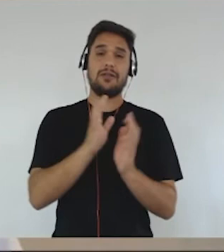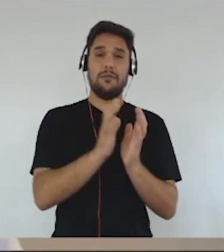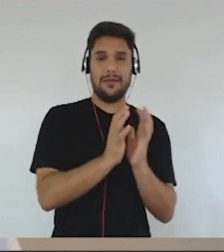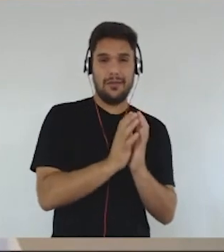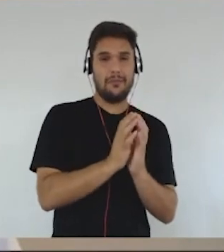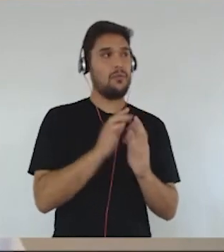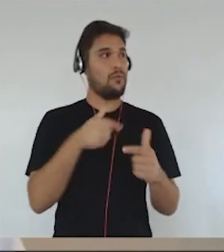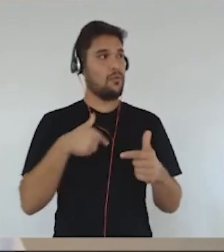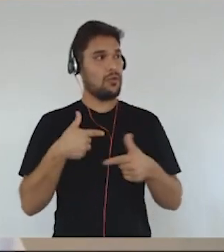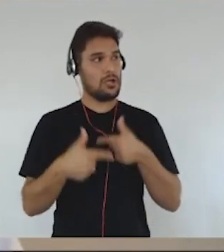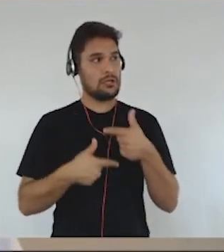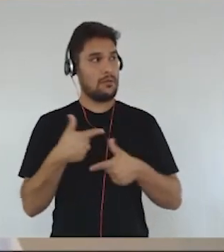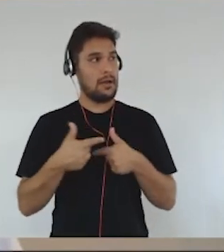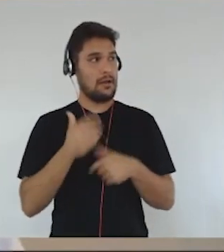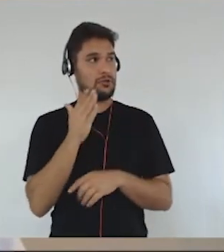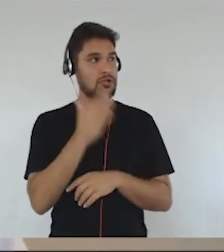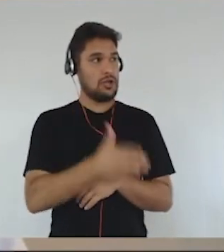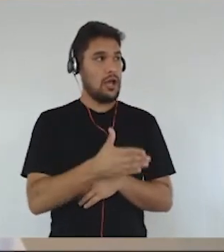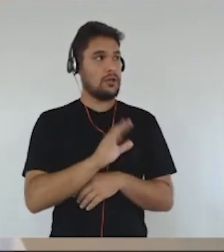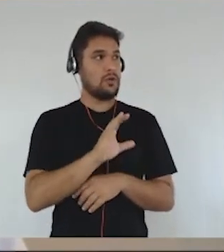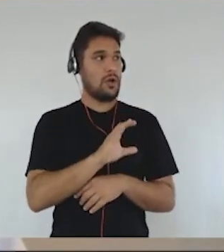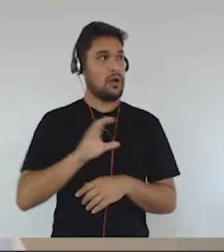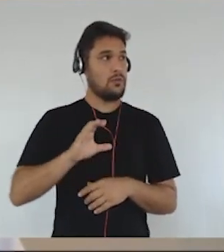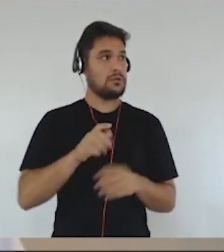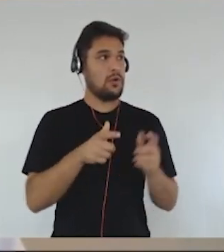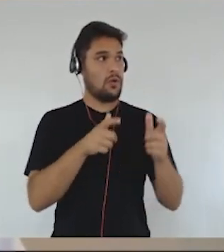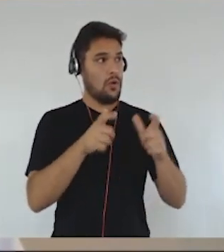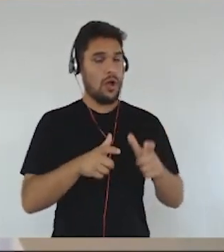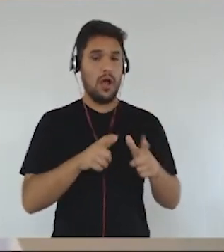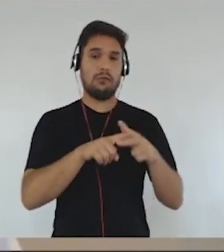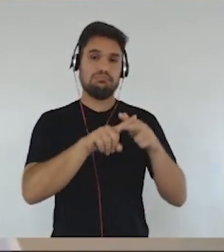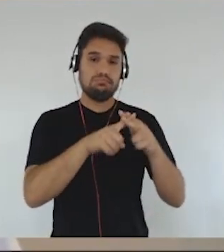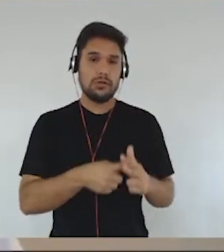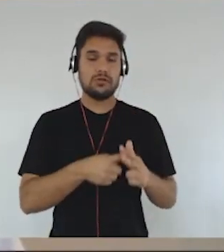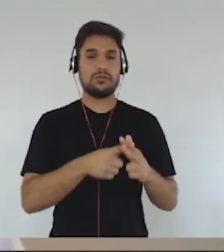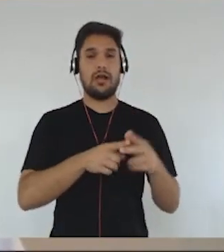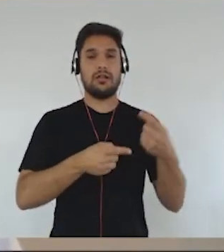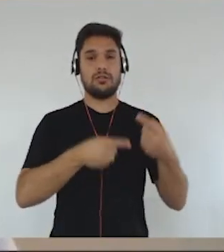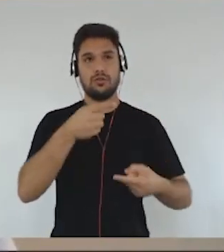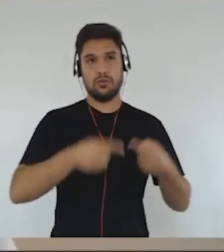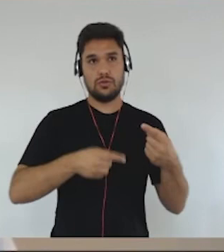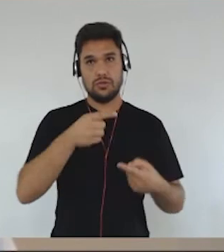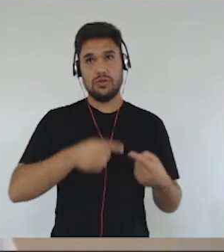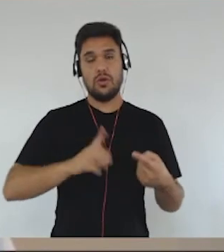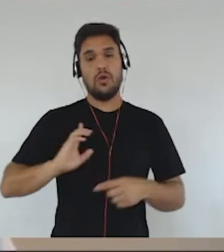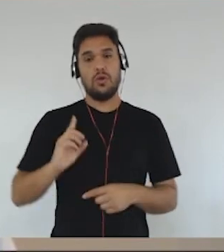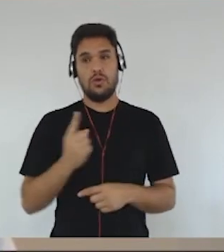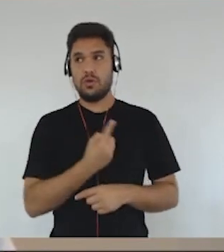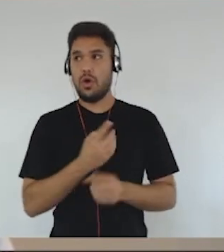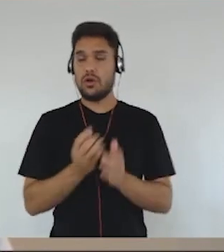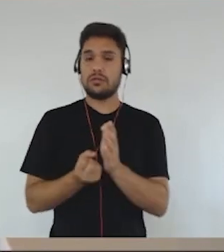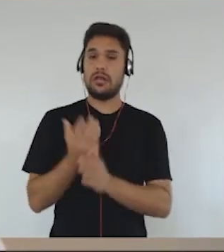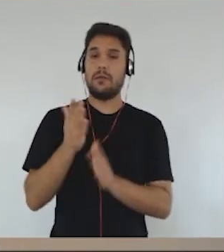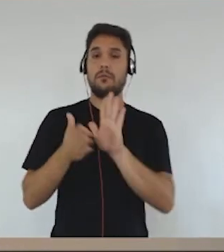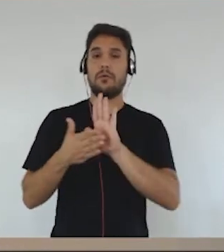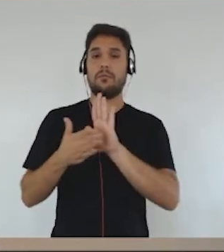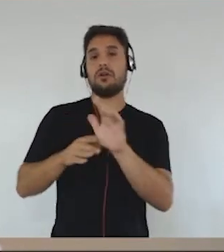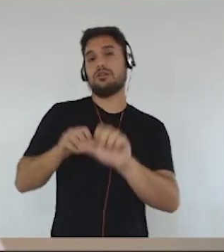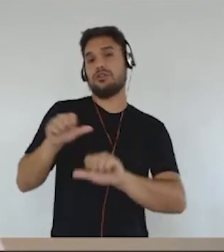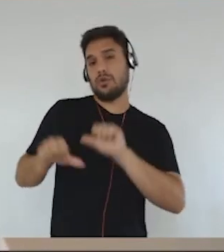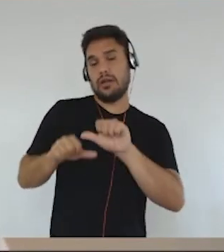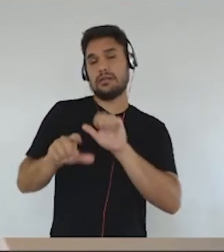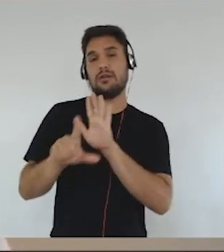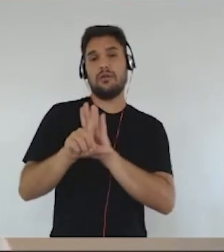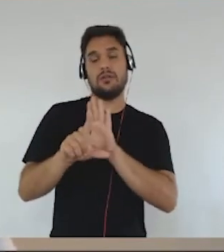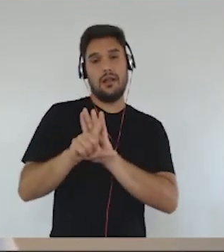atuar diretamente com a comissão local e ajustar na discussão. Goiás, nós enviamos propostas de alteração da